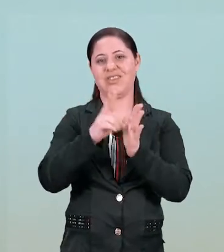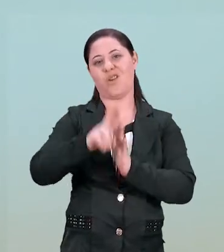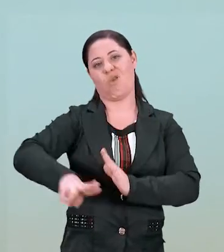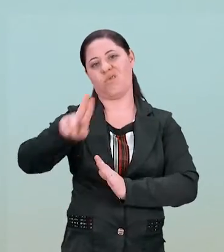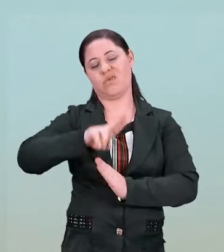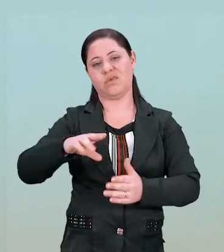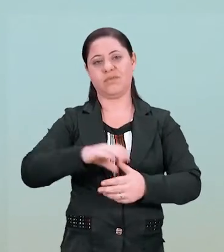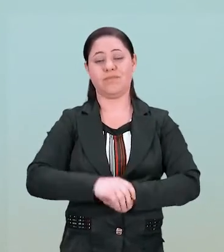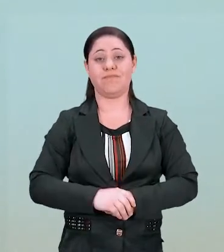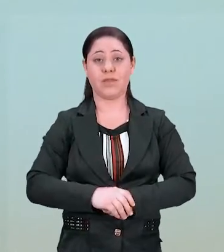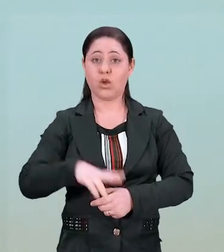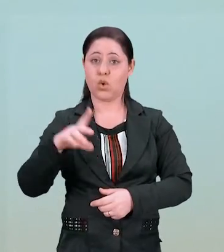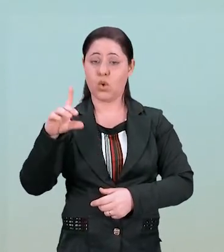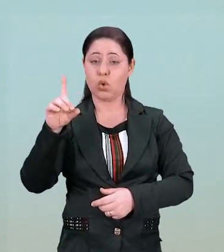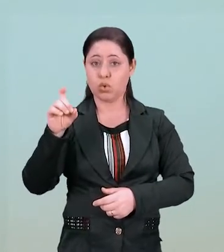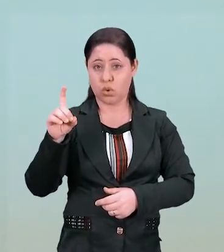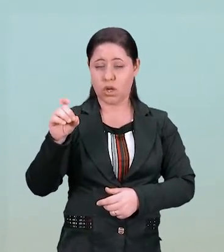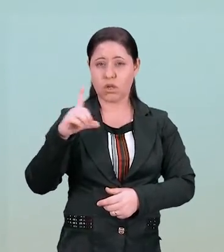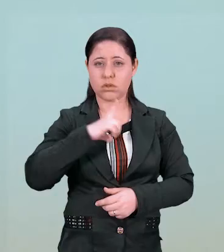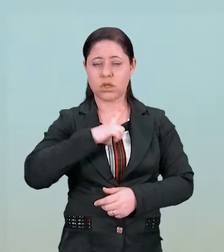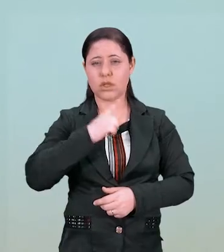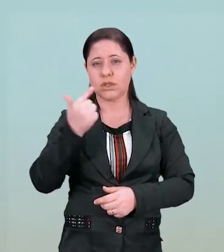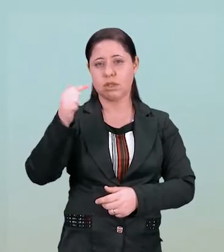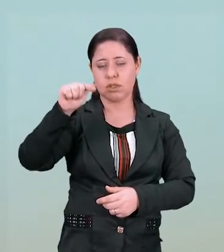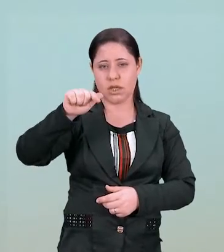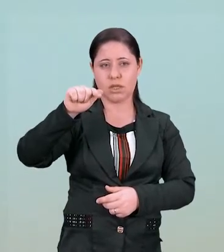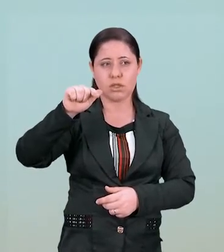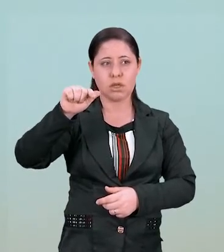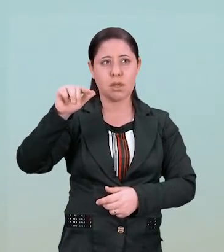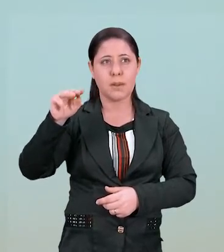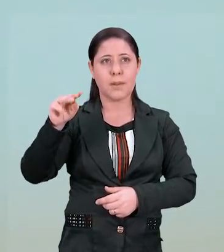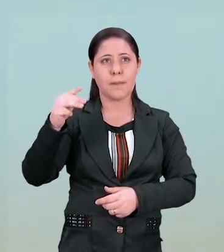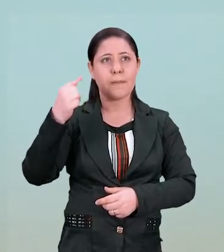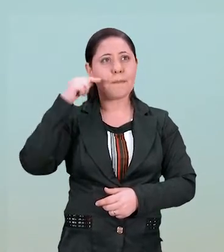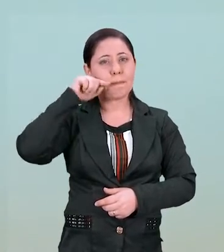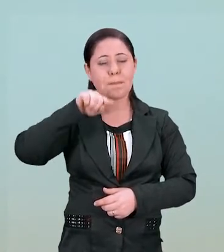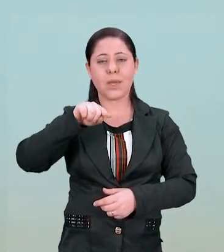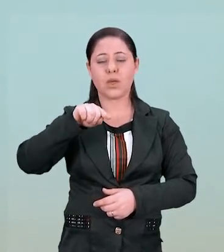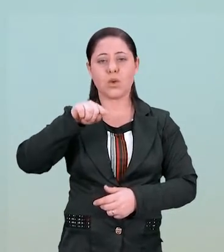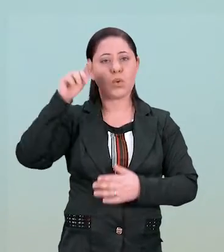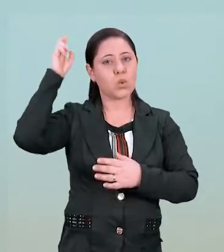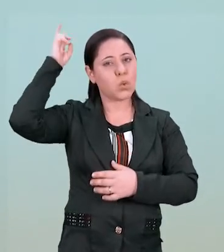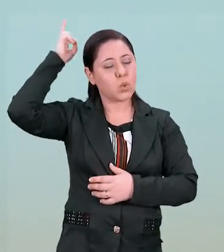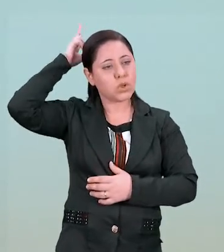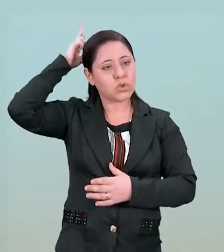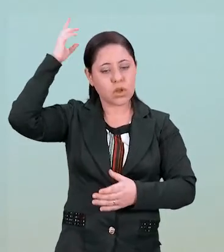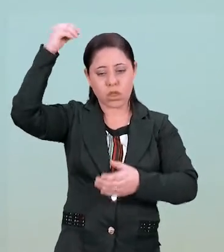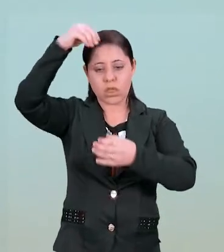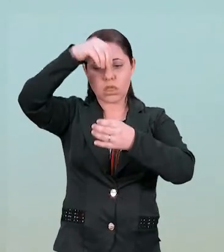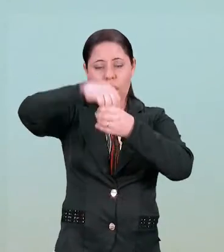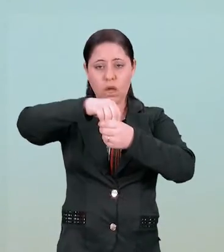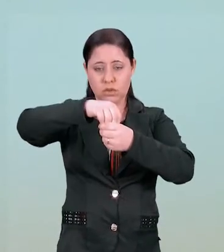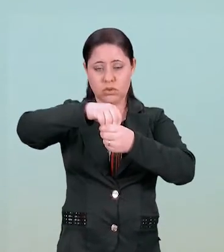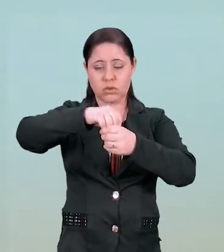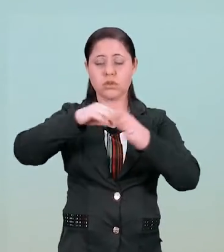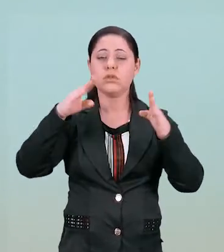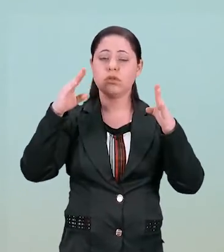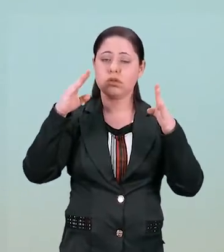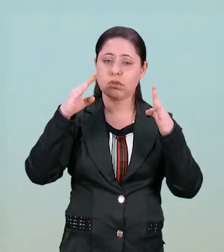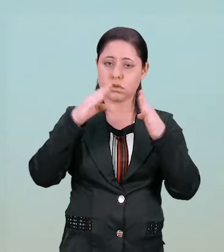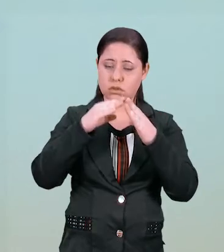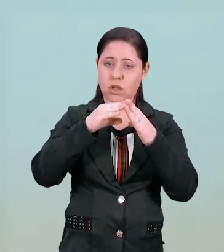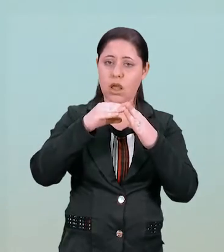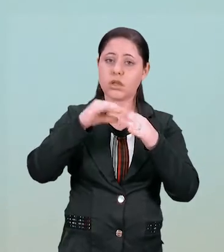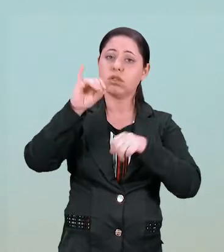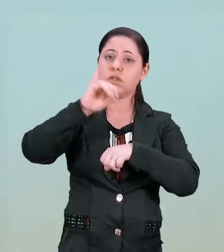temos 17 mil índios inseridos no contexto urbano, pois as aldeias Jaguapiru e Bororó estão inseridas, são bairros